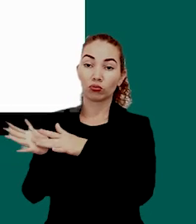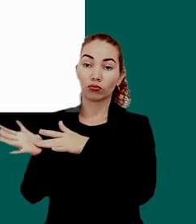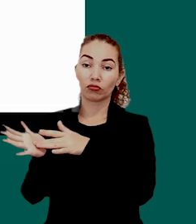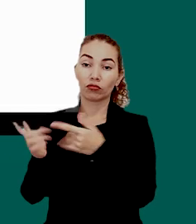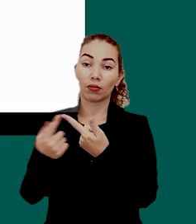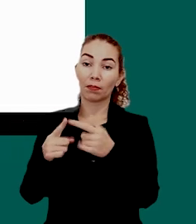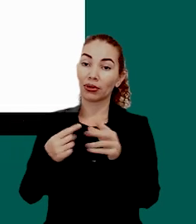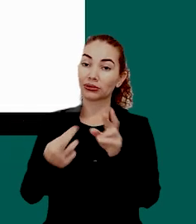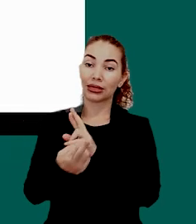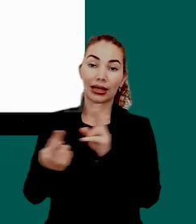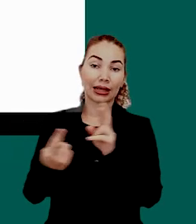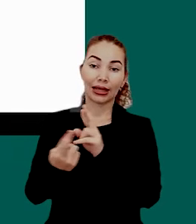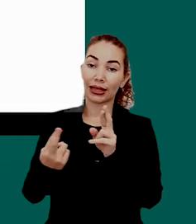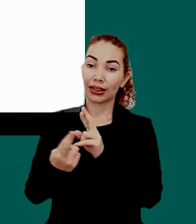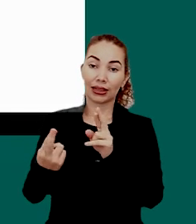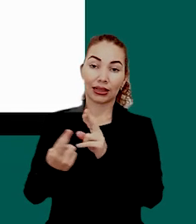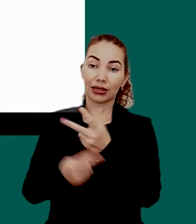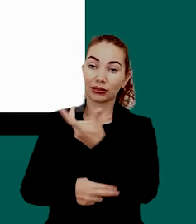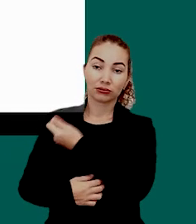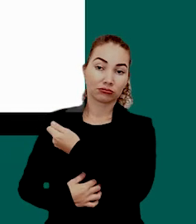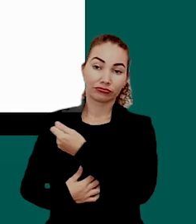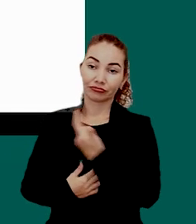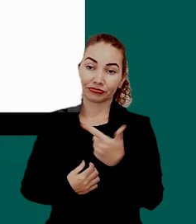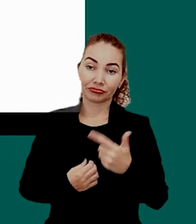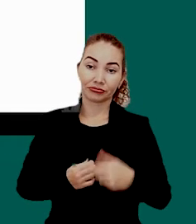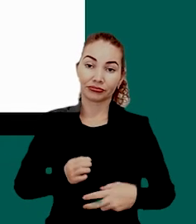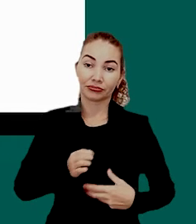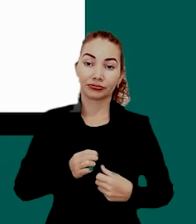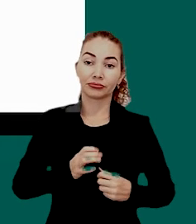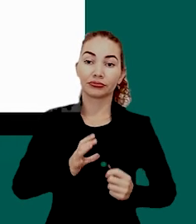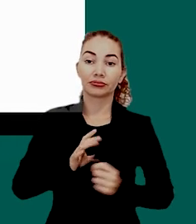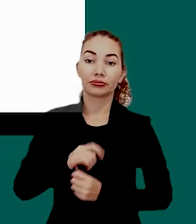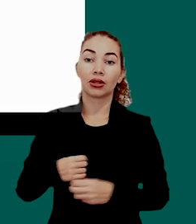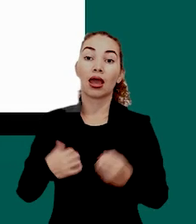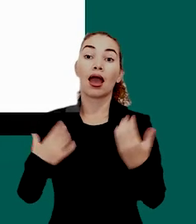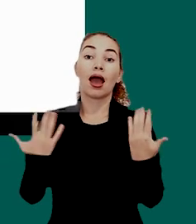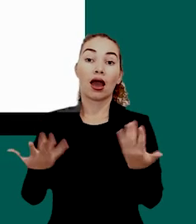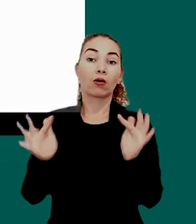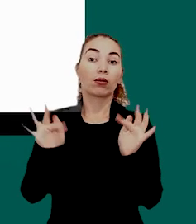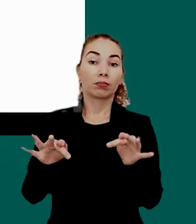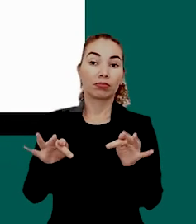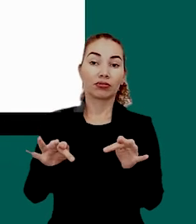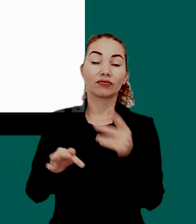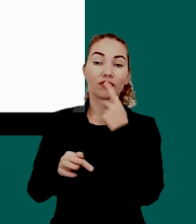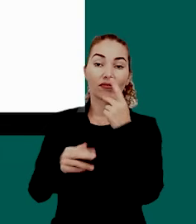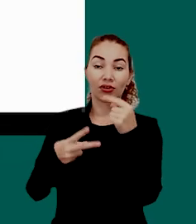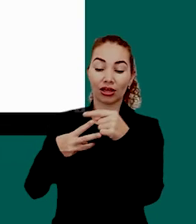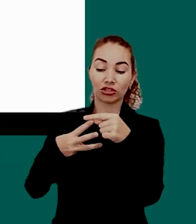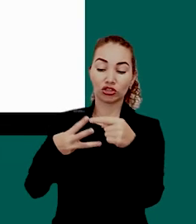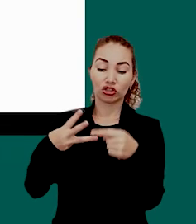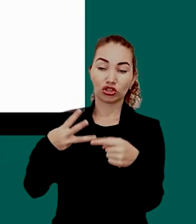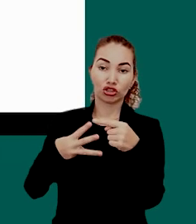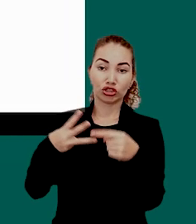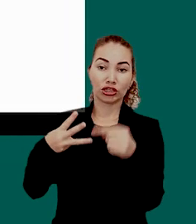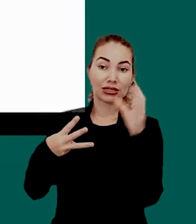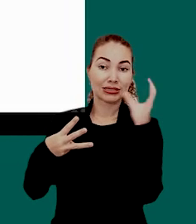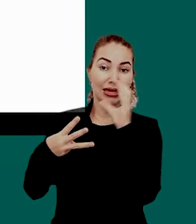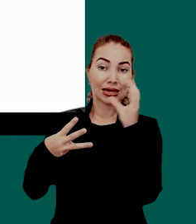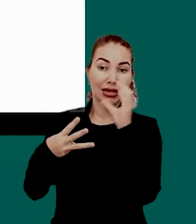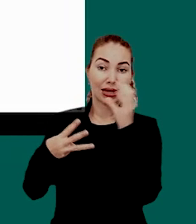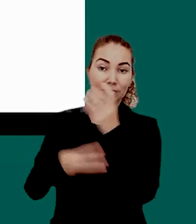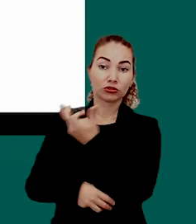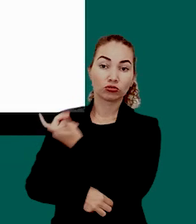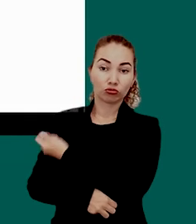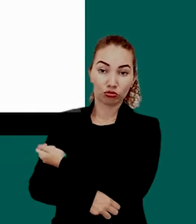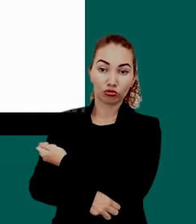também relacionado ao produto investigacional, tá bom? Pessoal, agora para encerrar, eu vou falar de 3 possibilidades rapidinho, tá, de